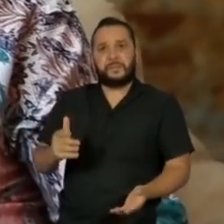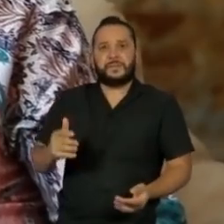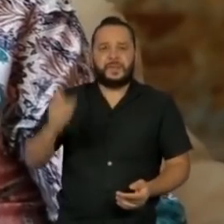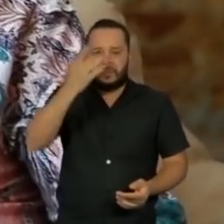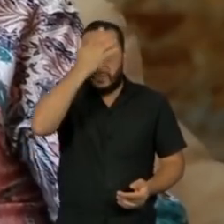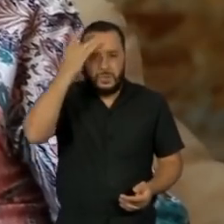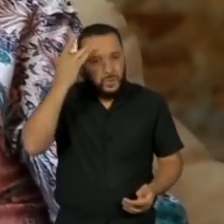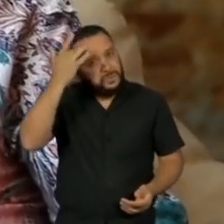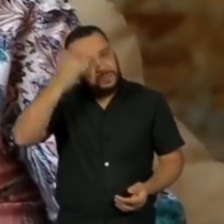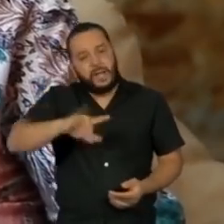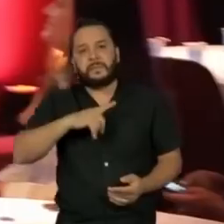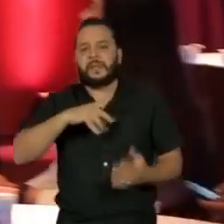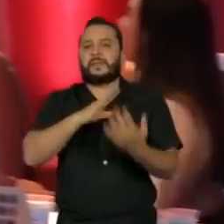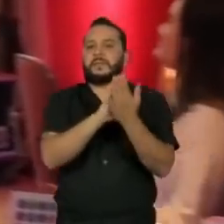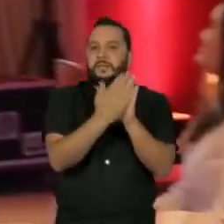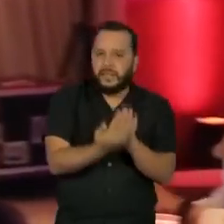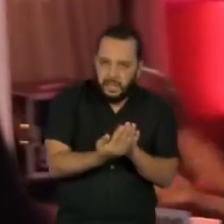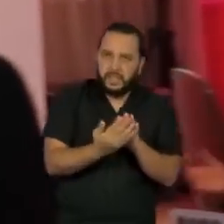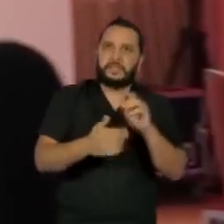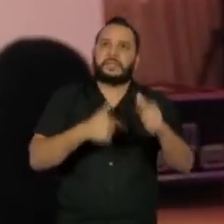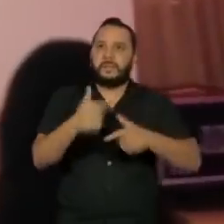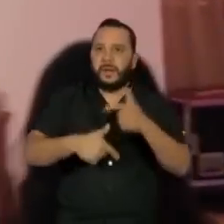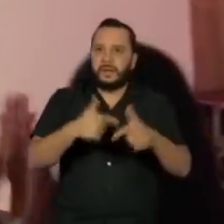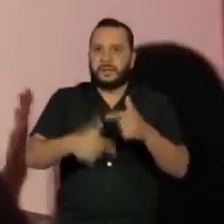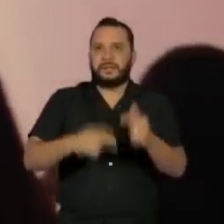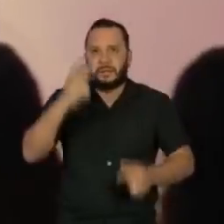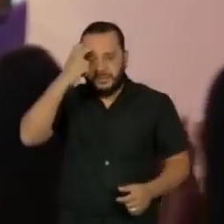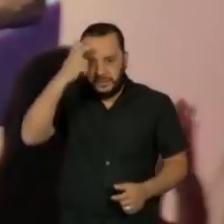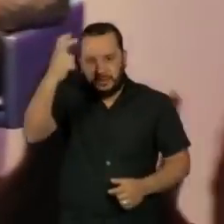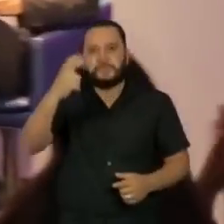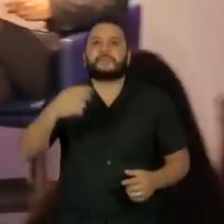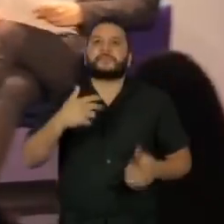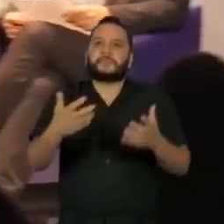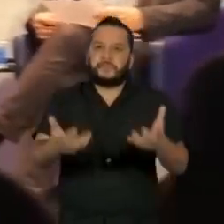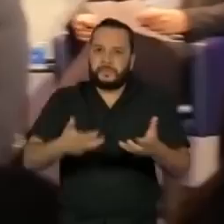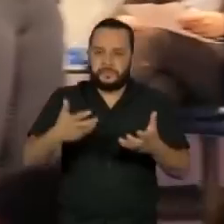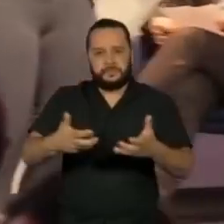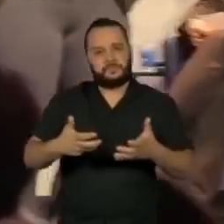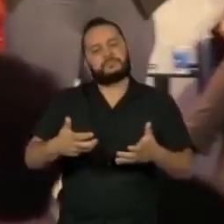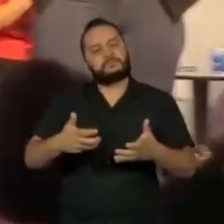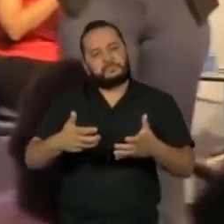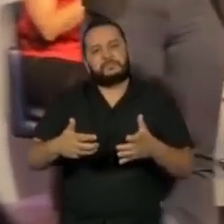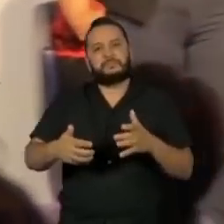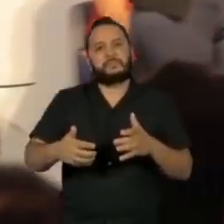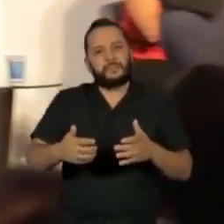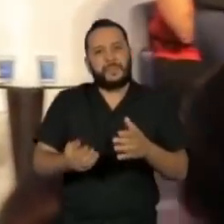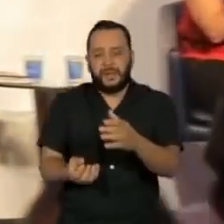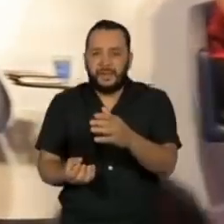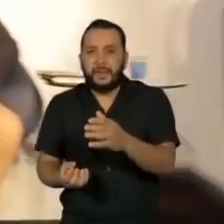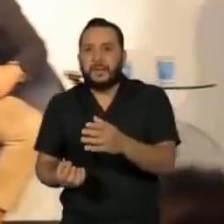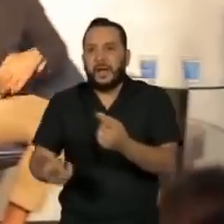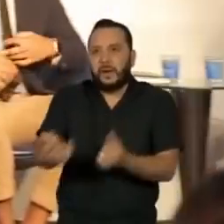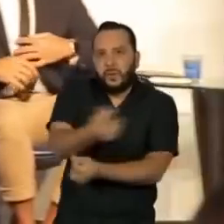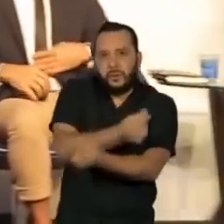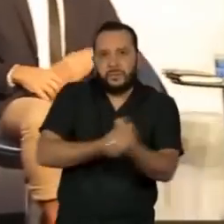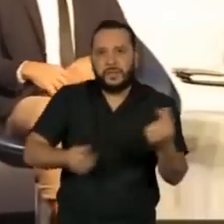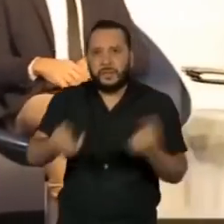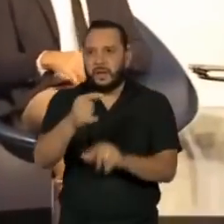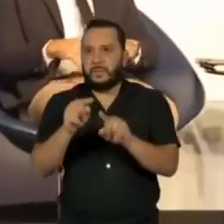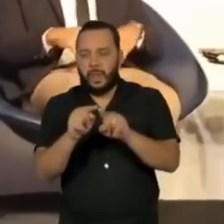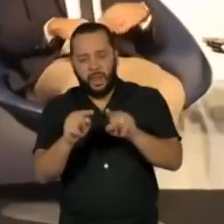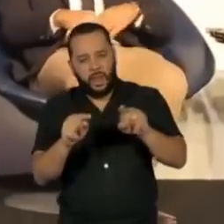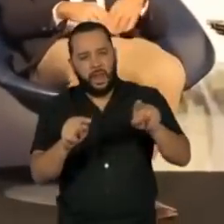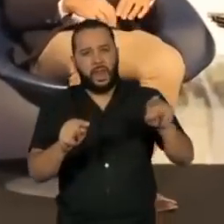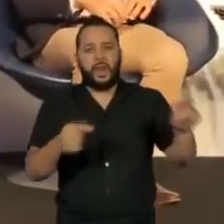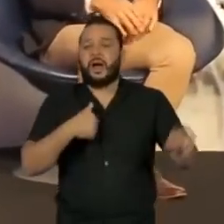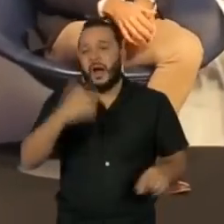pessoas trans trabalhando, competentes, querendo produzir, querendo gerar riquezas, a sociedade